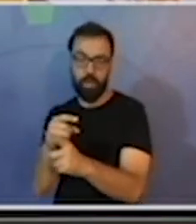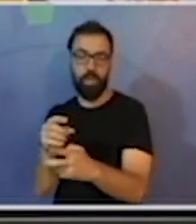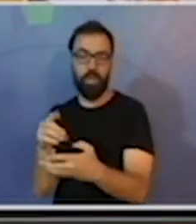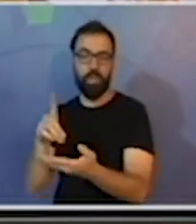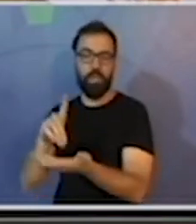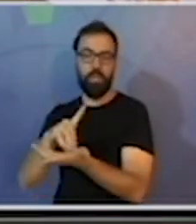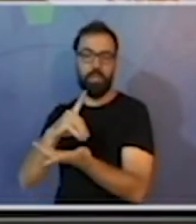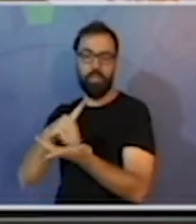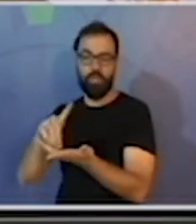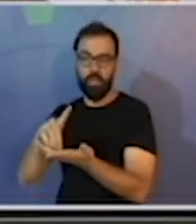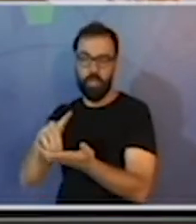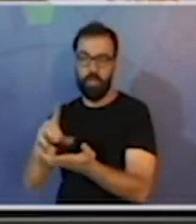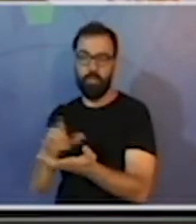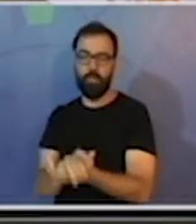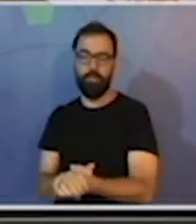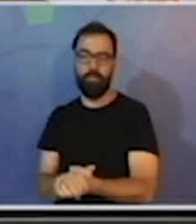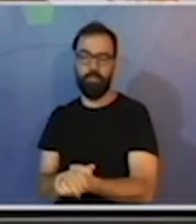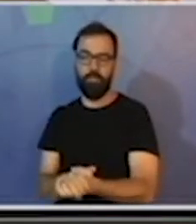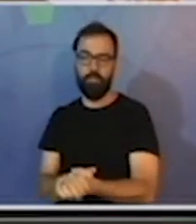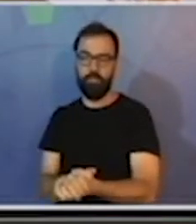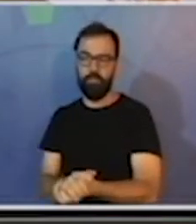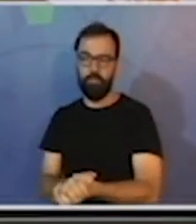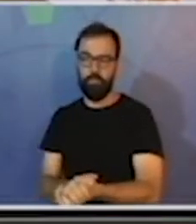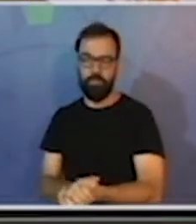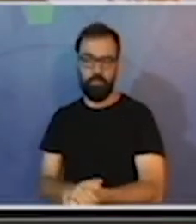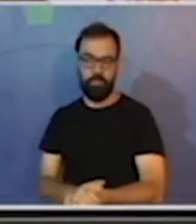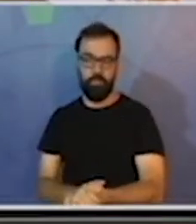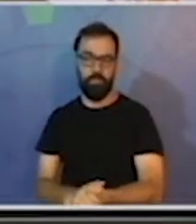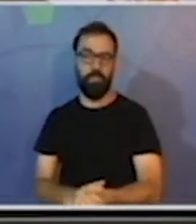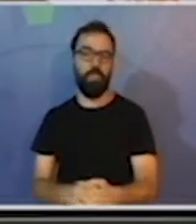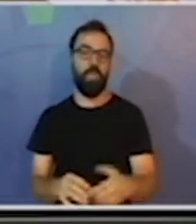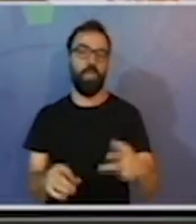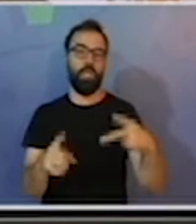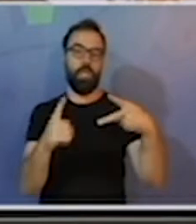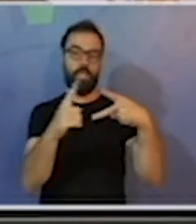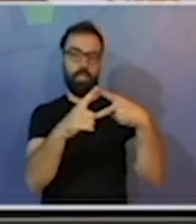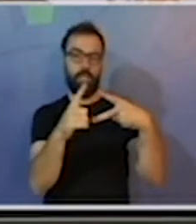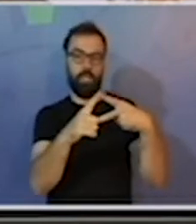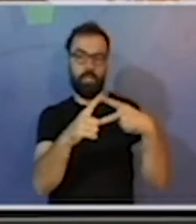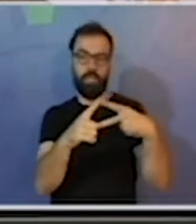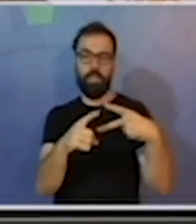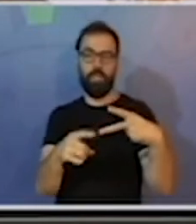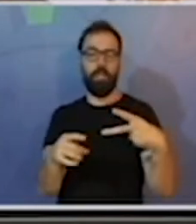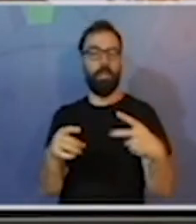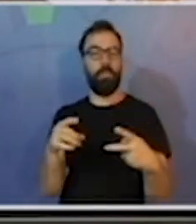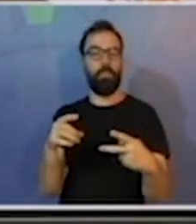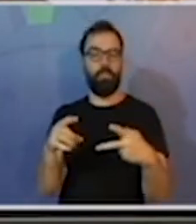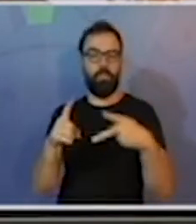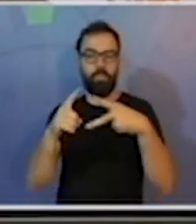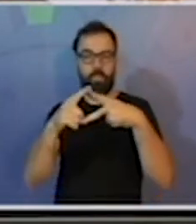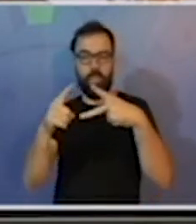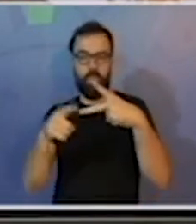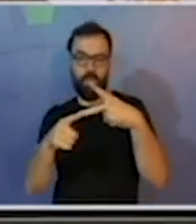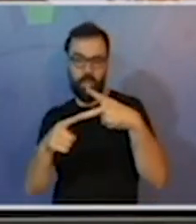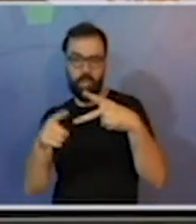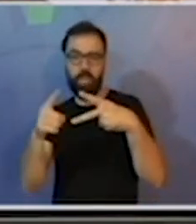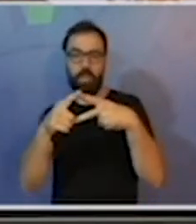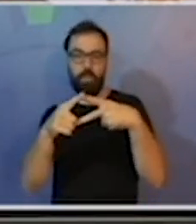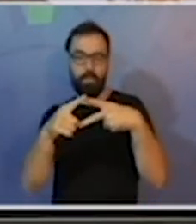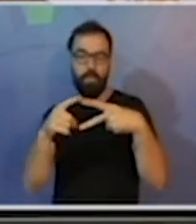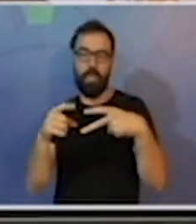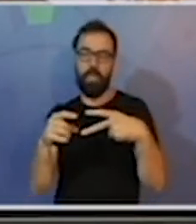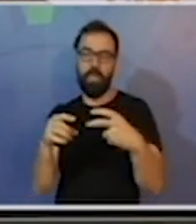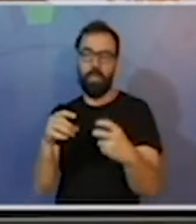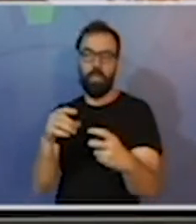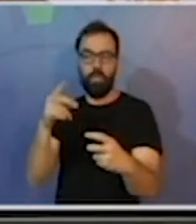tá é tão infinitivo impessoal apenas uma forma vamos lá o tema